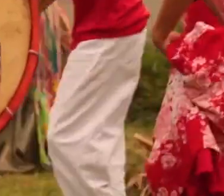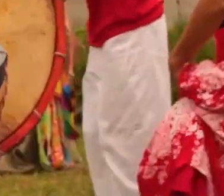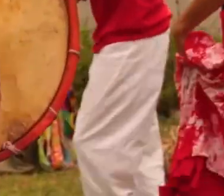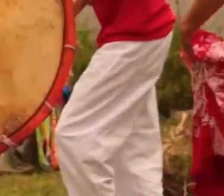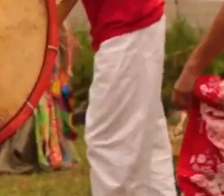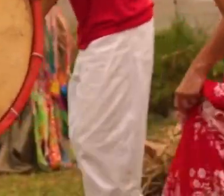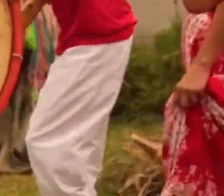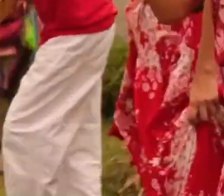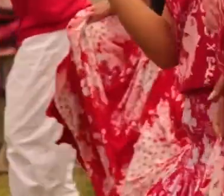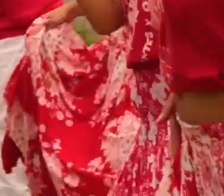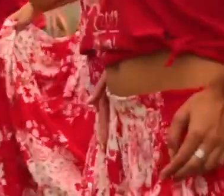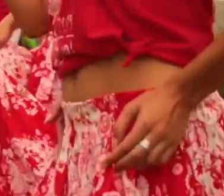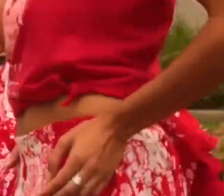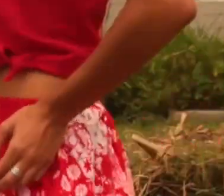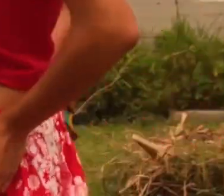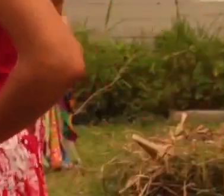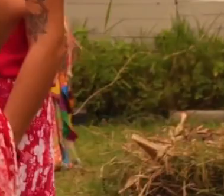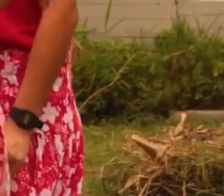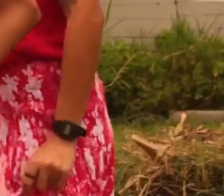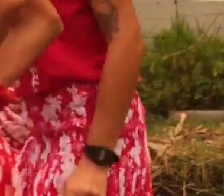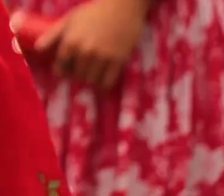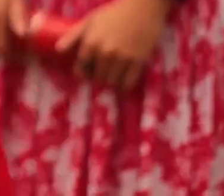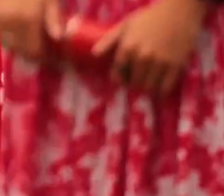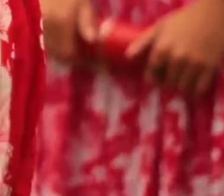oi, carreiro que é batizado,